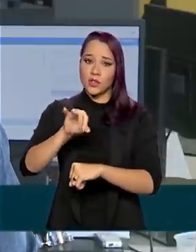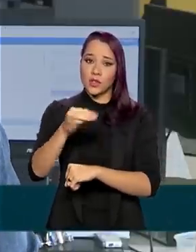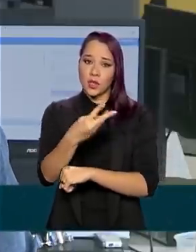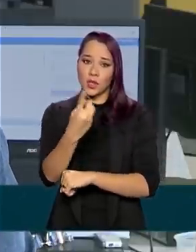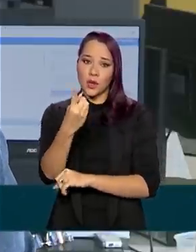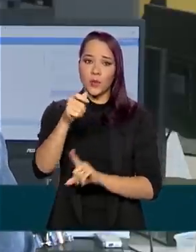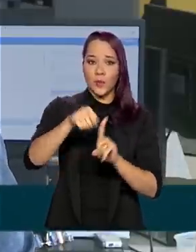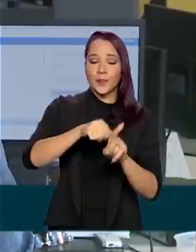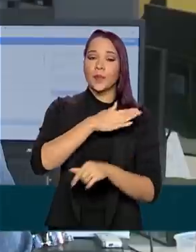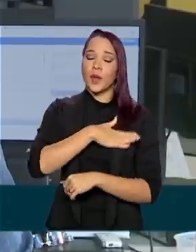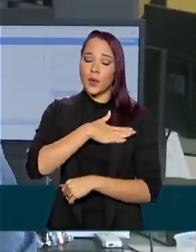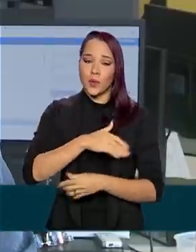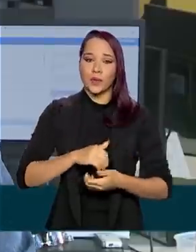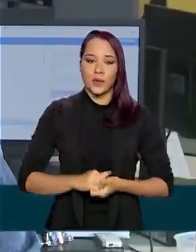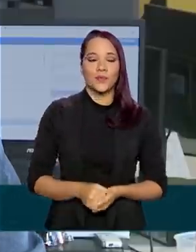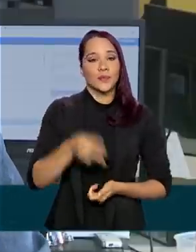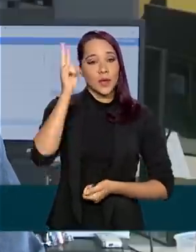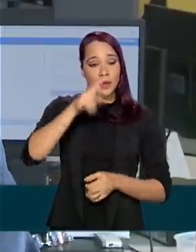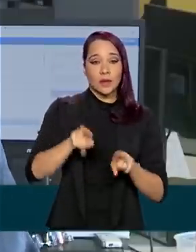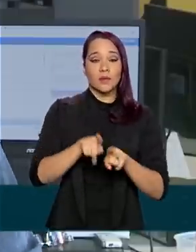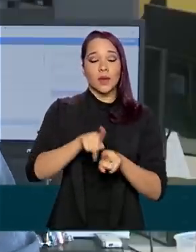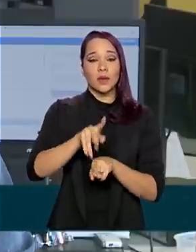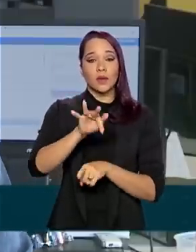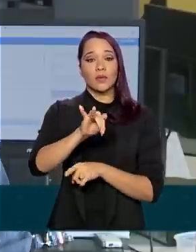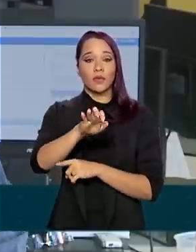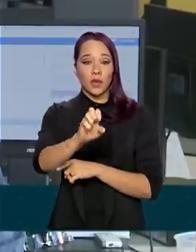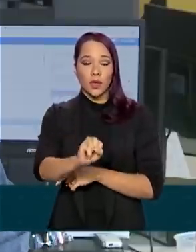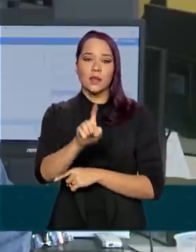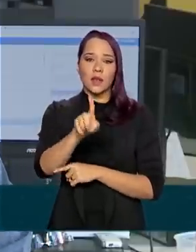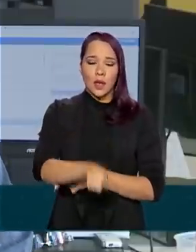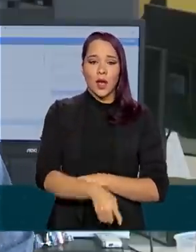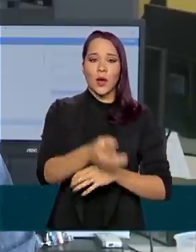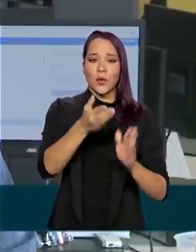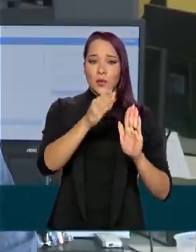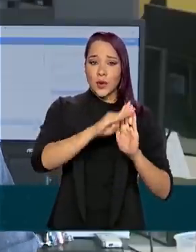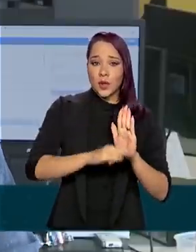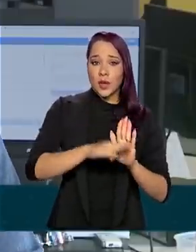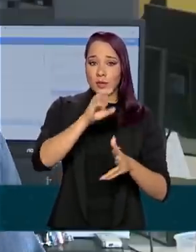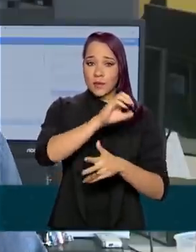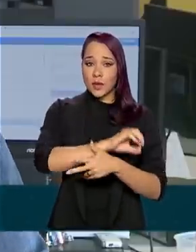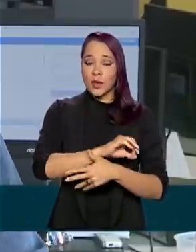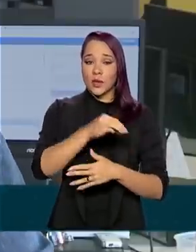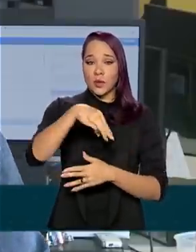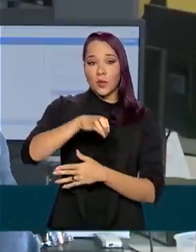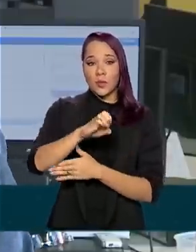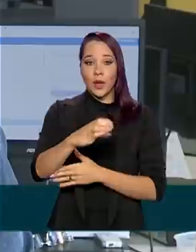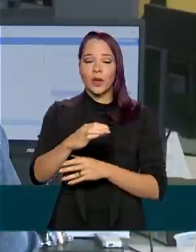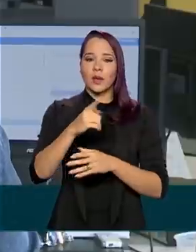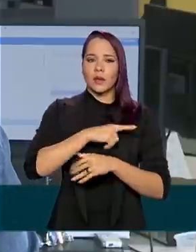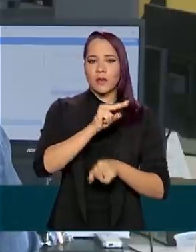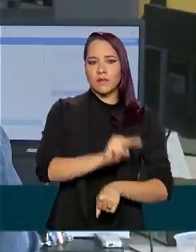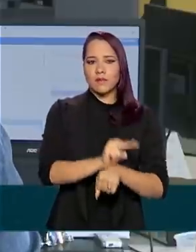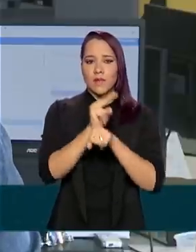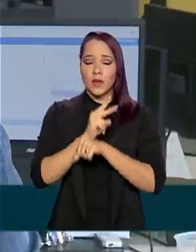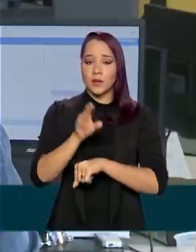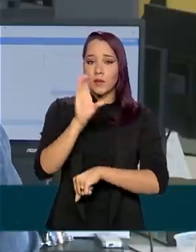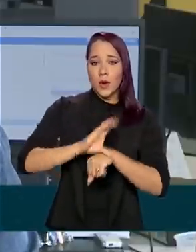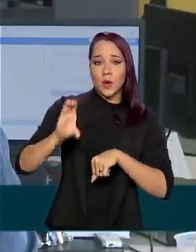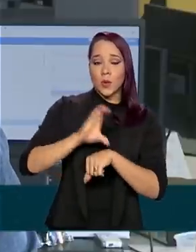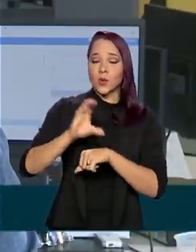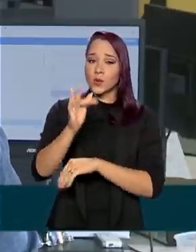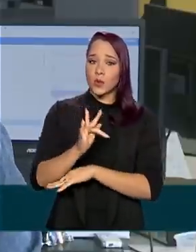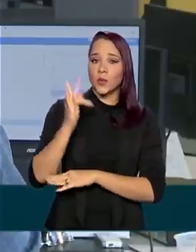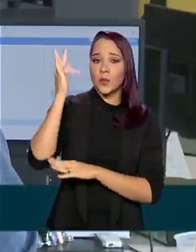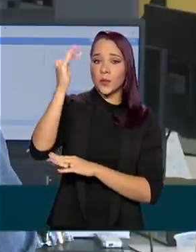31 de agosto. E a gente lembra que o FIES é um programa do MEC que concede financiamento para cursos superiores em